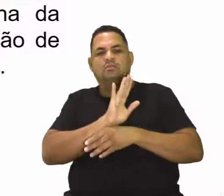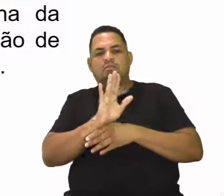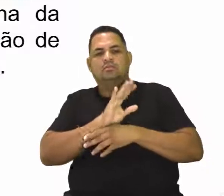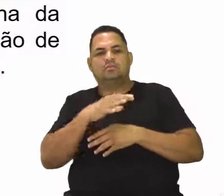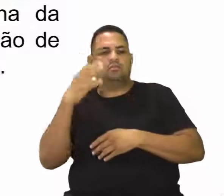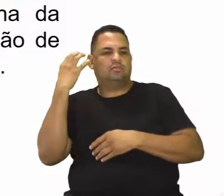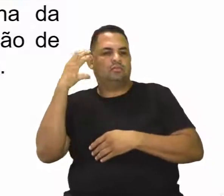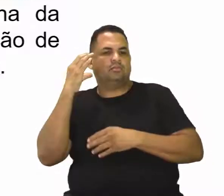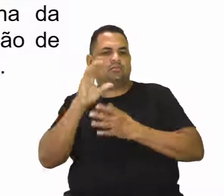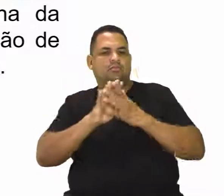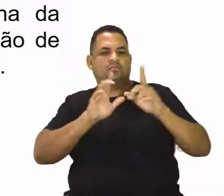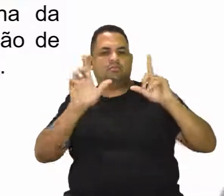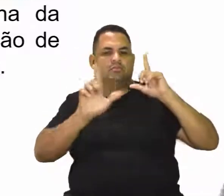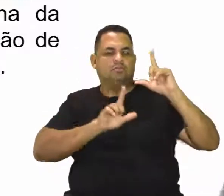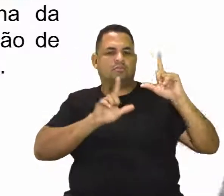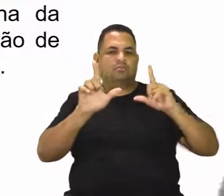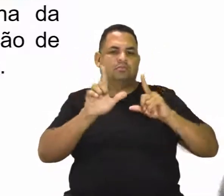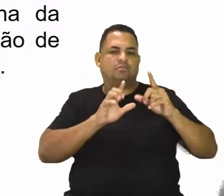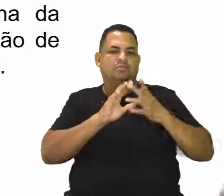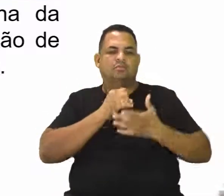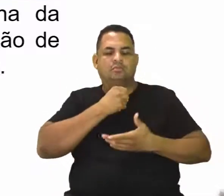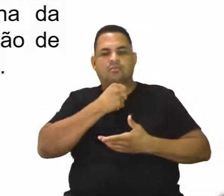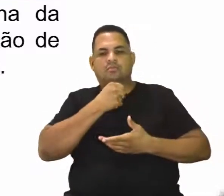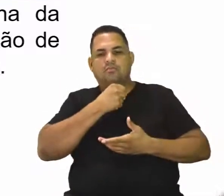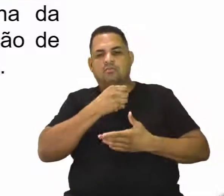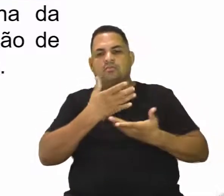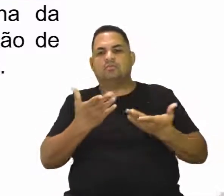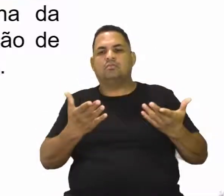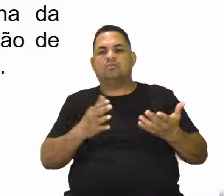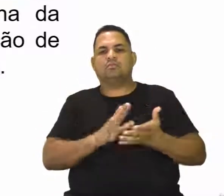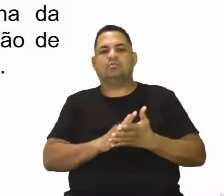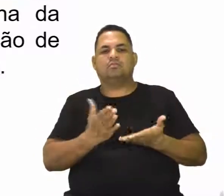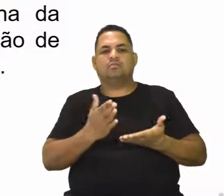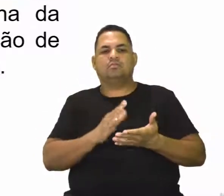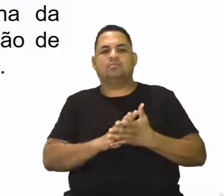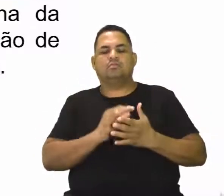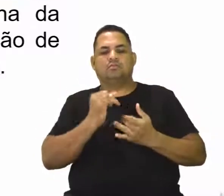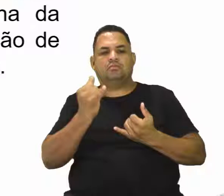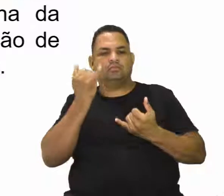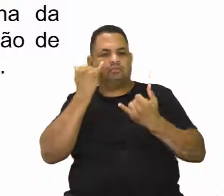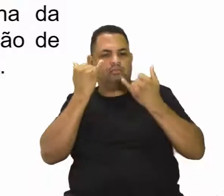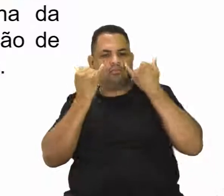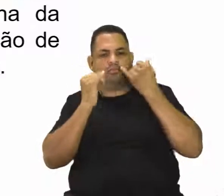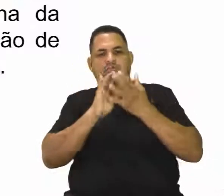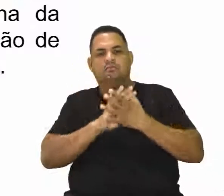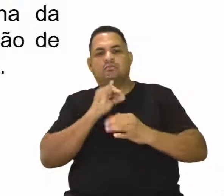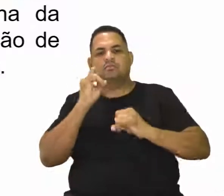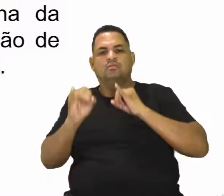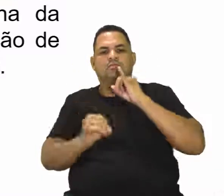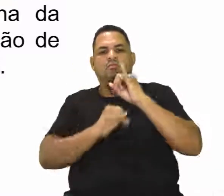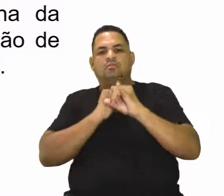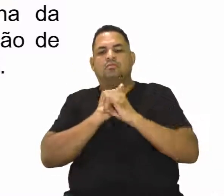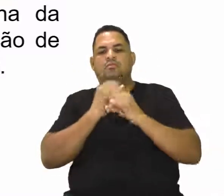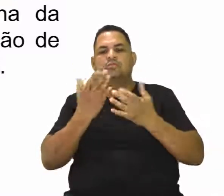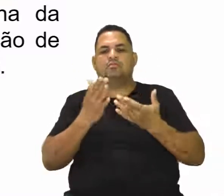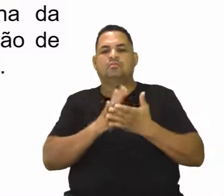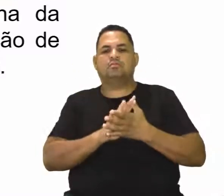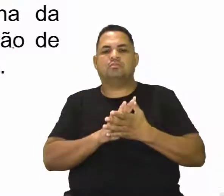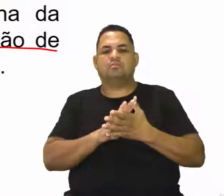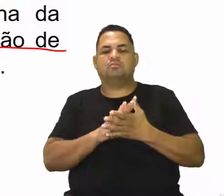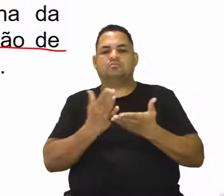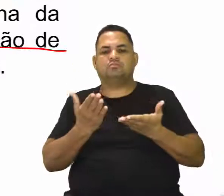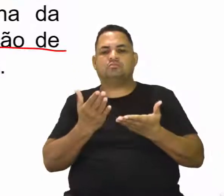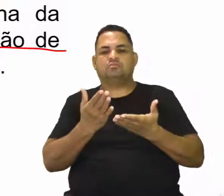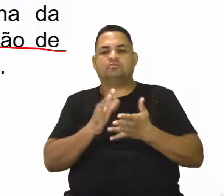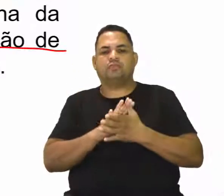cinema, música, televisão e jornalismo, como na informação digital, contando